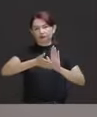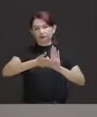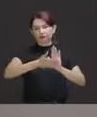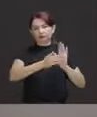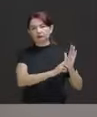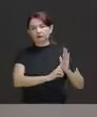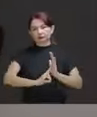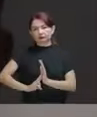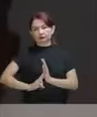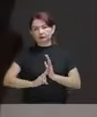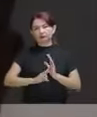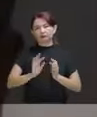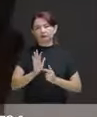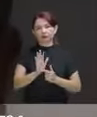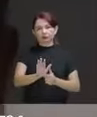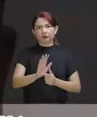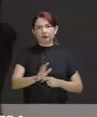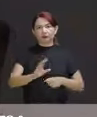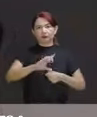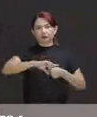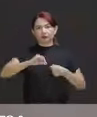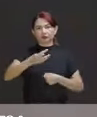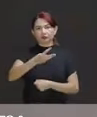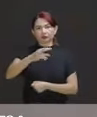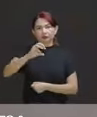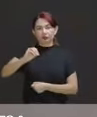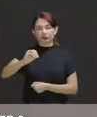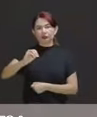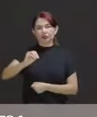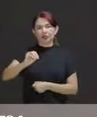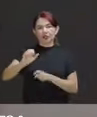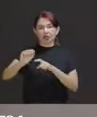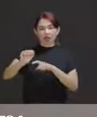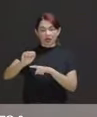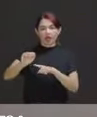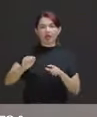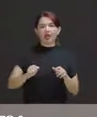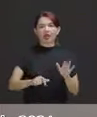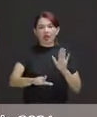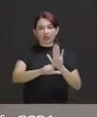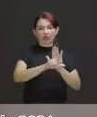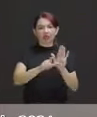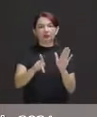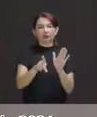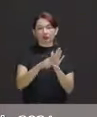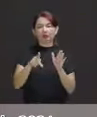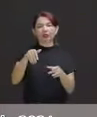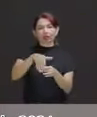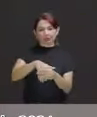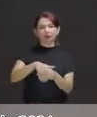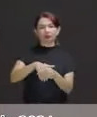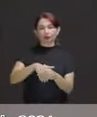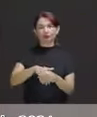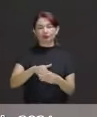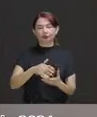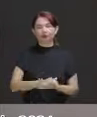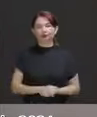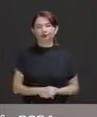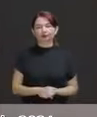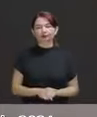da representação de que trata o artigo 30A da Lei 9.504, de 30 de novembro